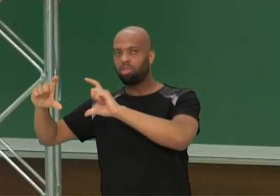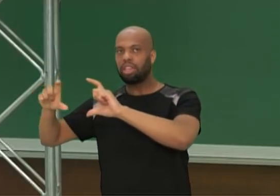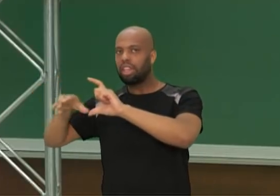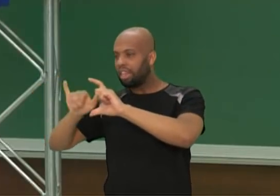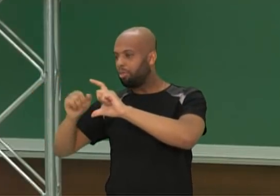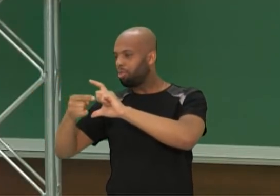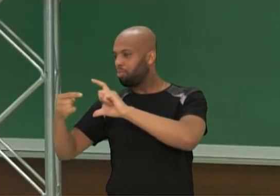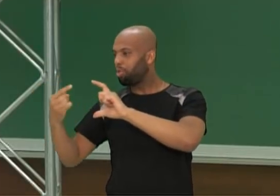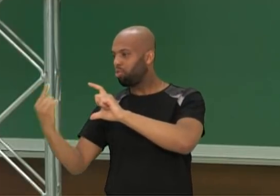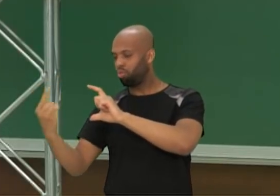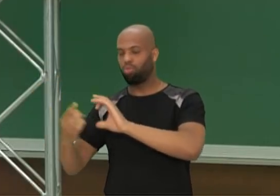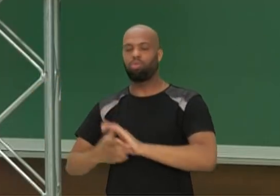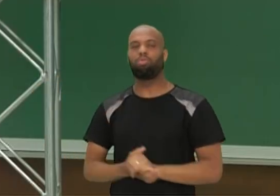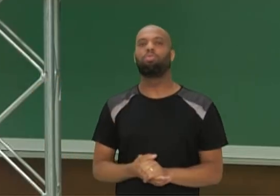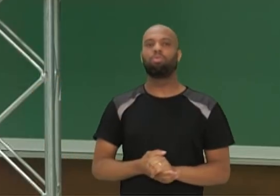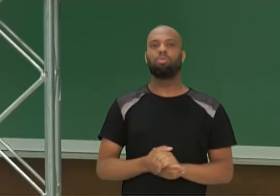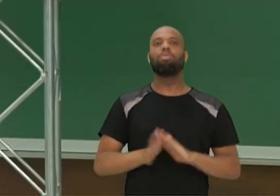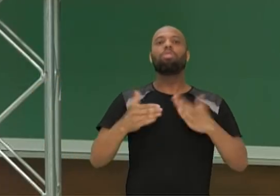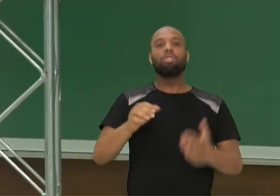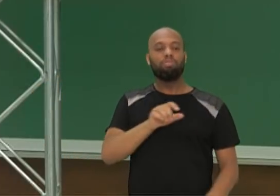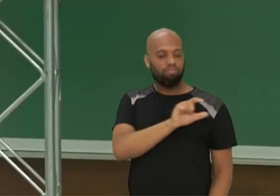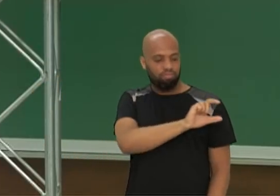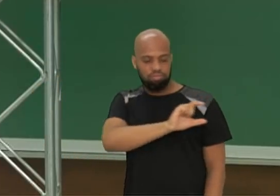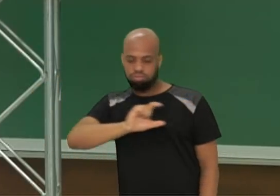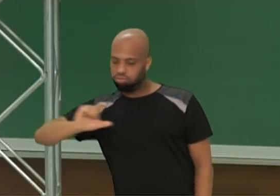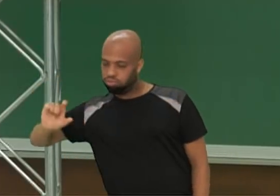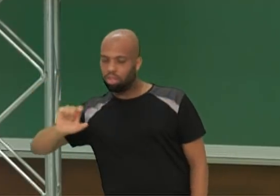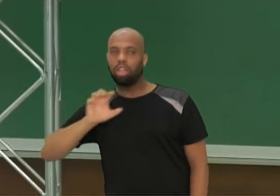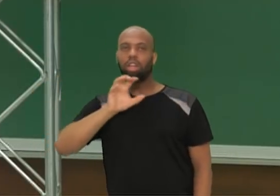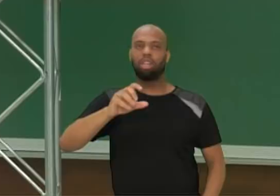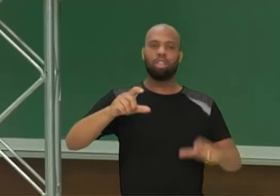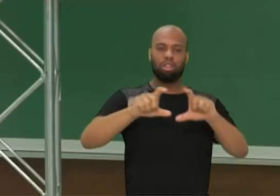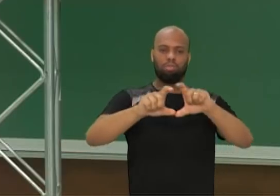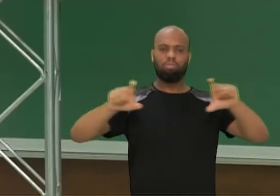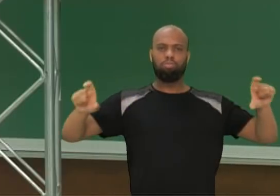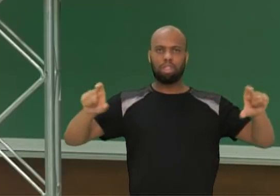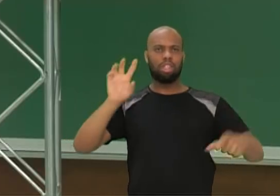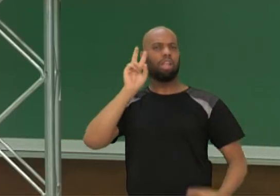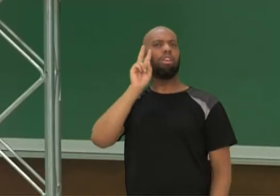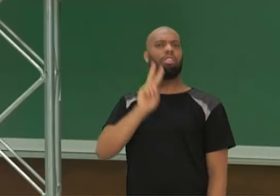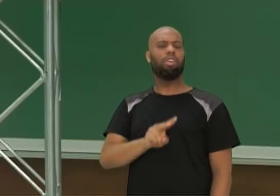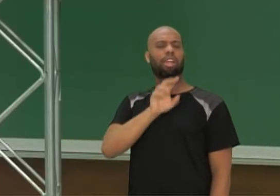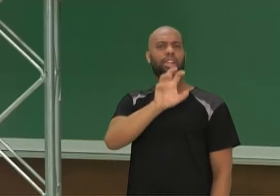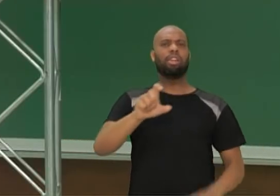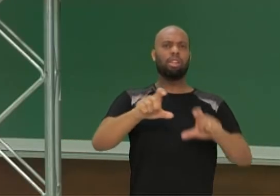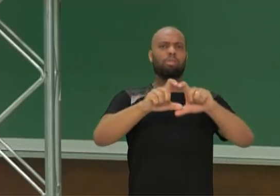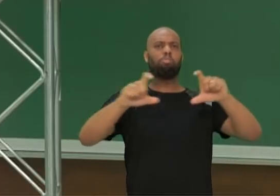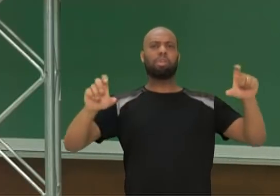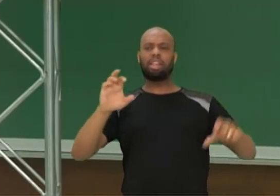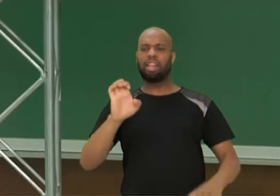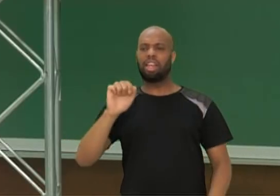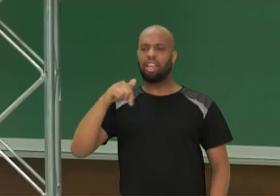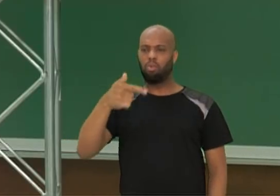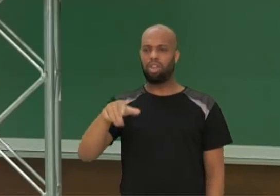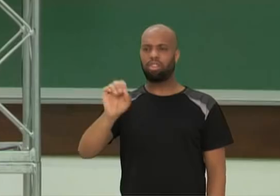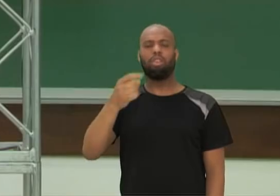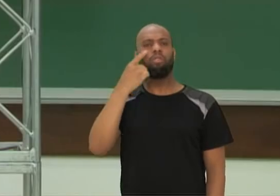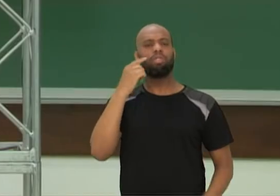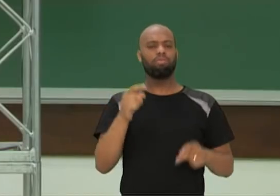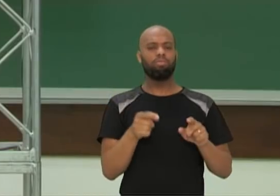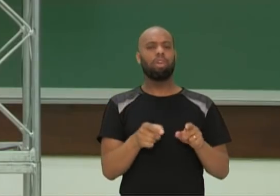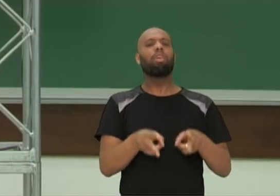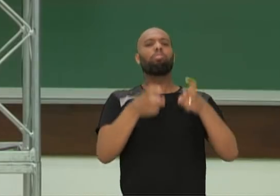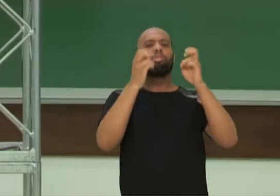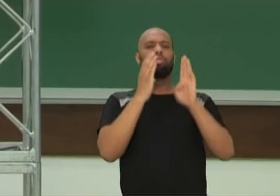Y menos 1. Então, essa é a equação. Quando você olha essa equação, você já identifica que se trata